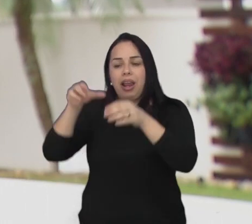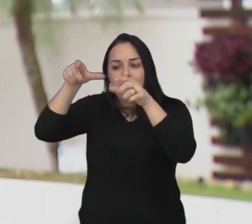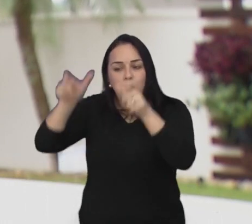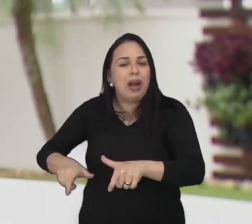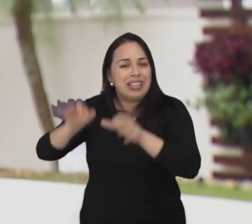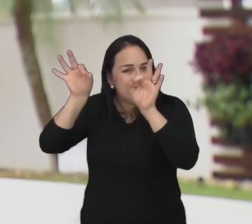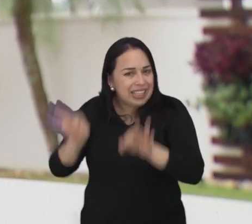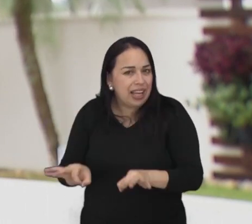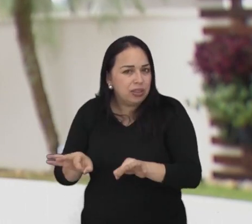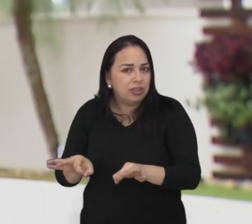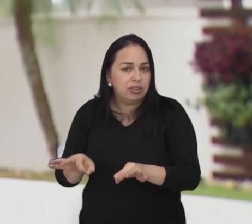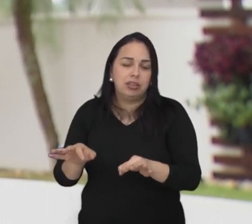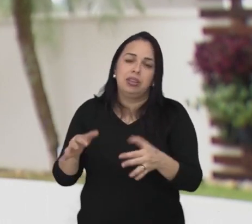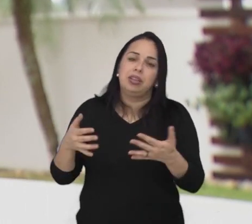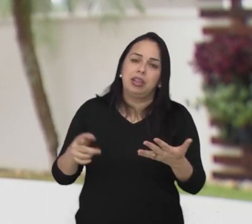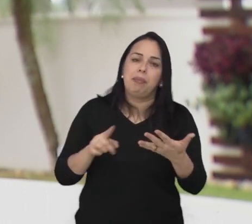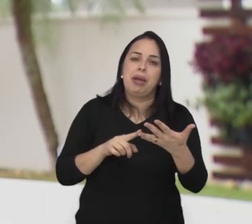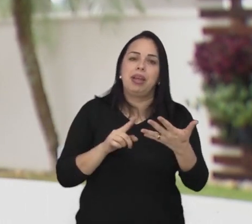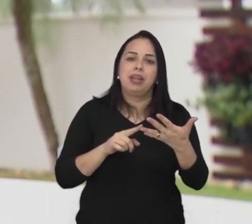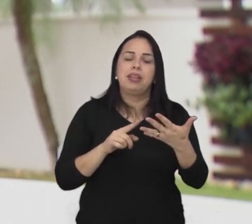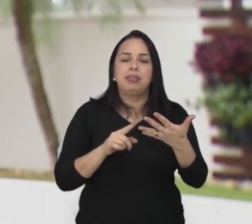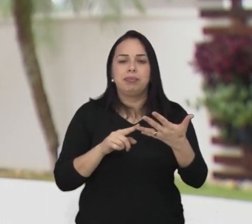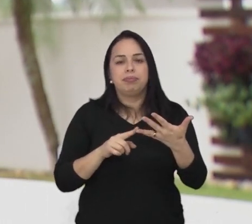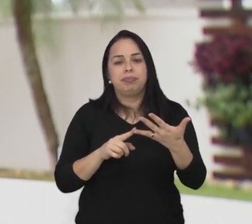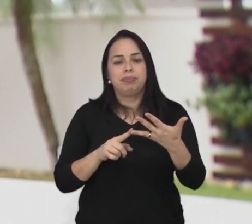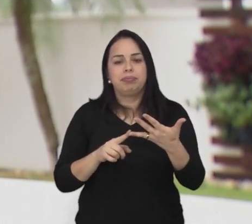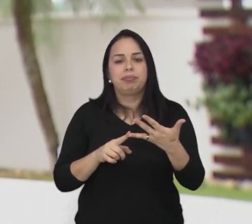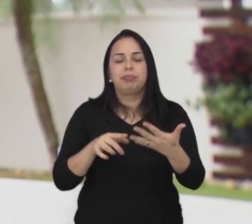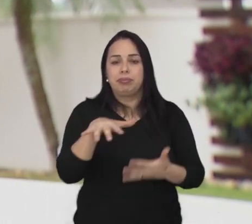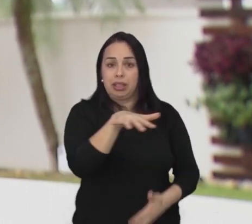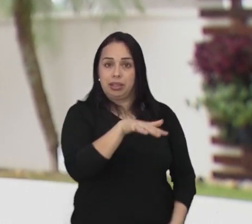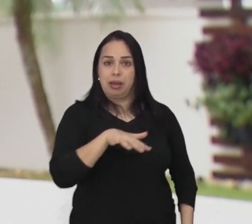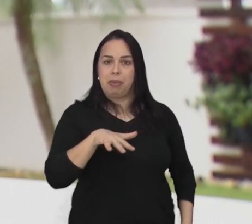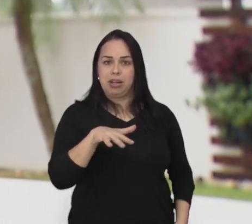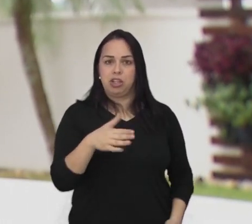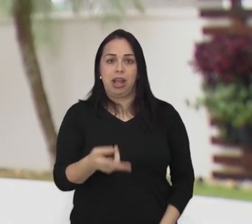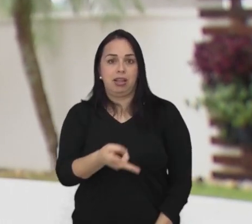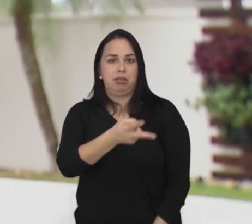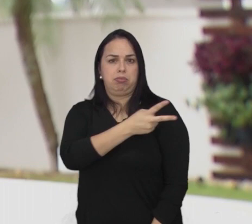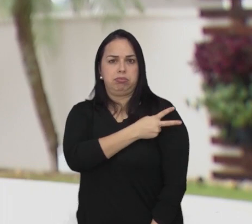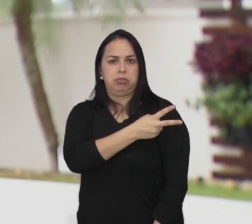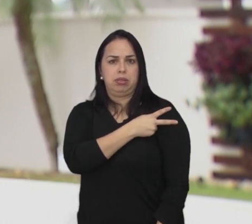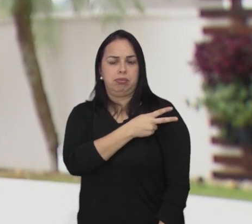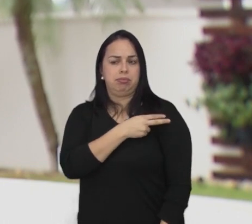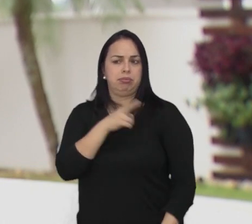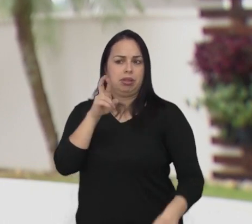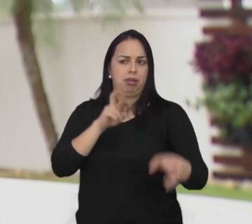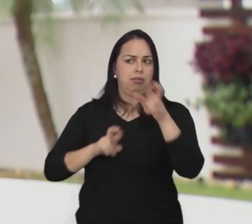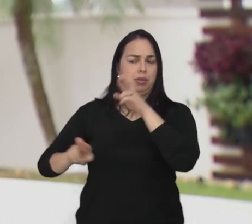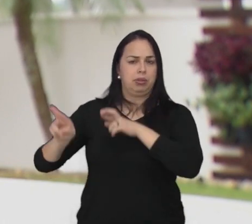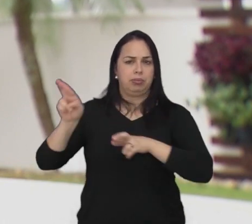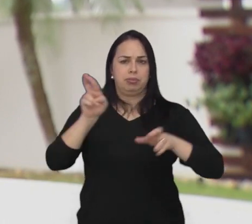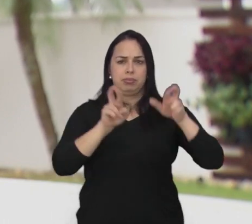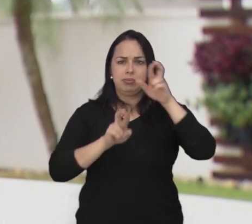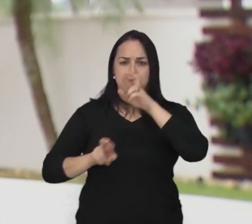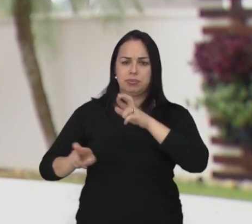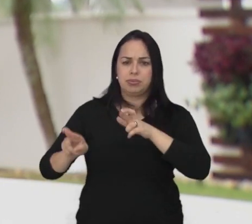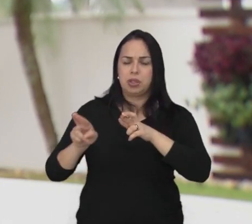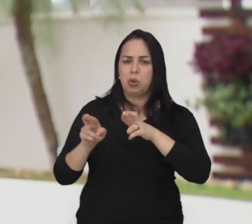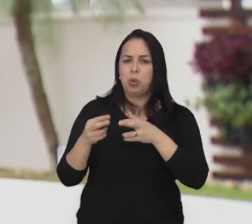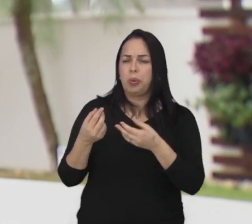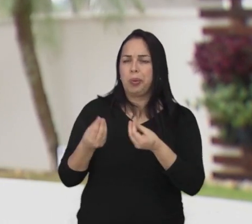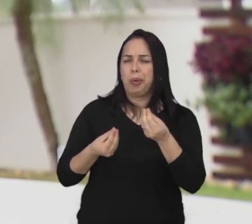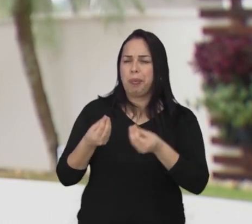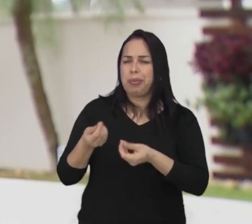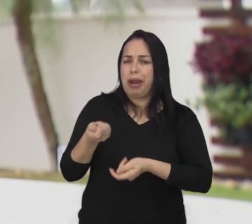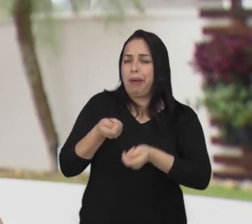economia circular dentro desse processo. E nós temos ainda a questão do crédito de carbono. E na parte de governança, a empresa olha diversos aspectos